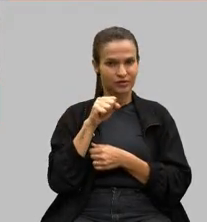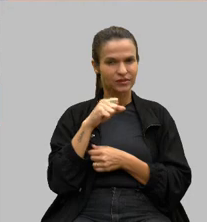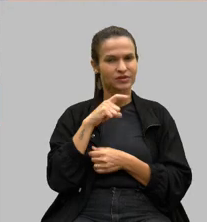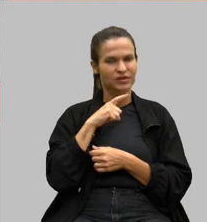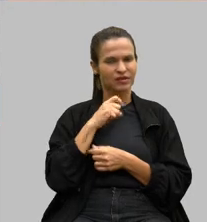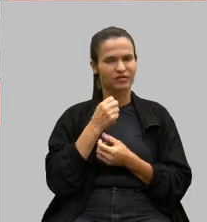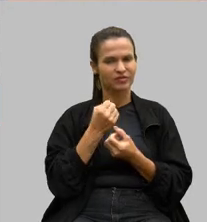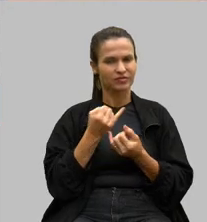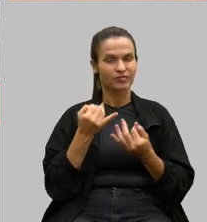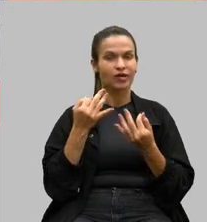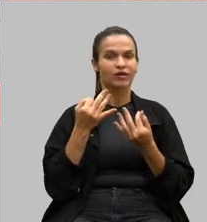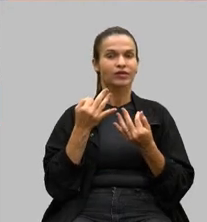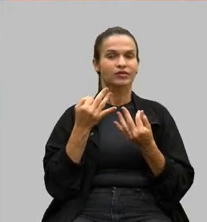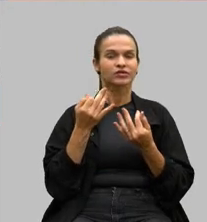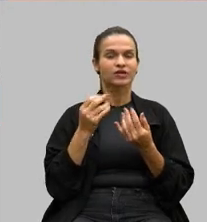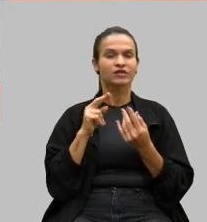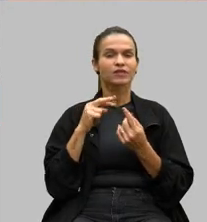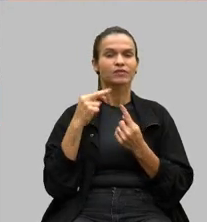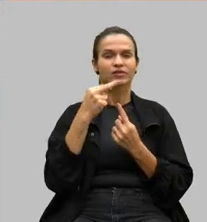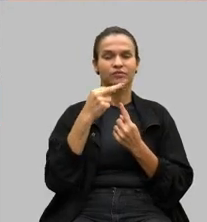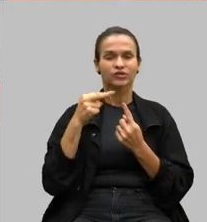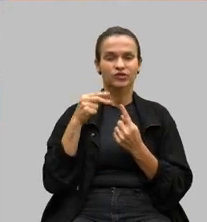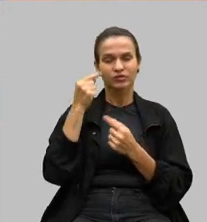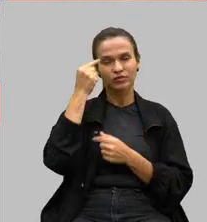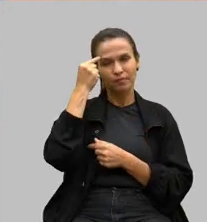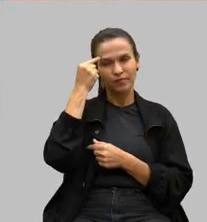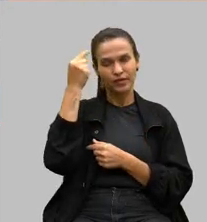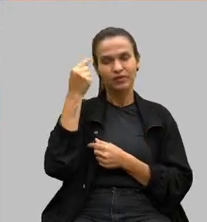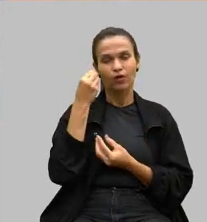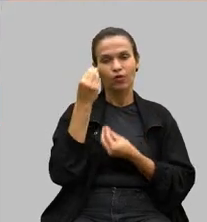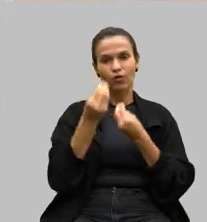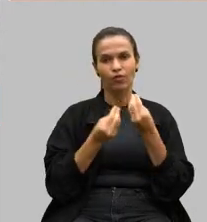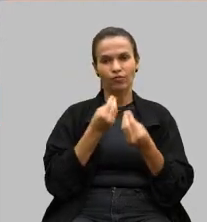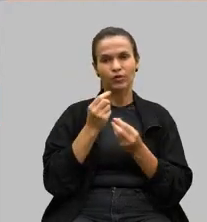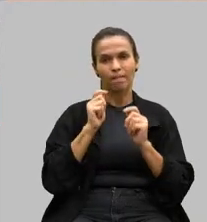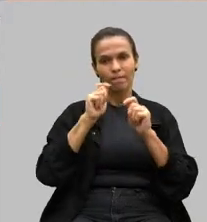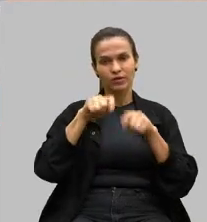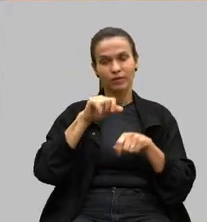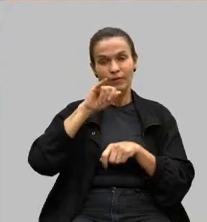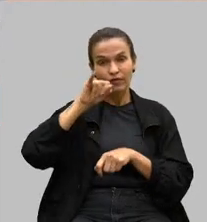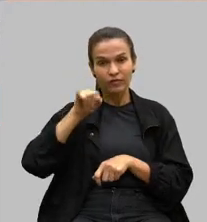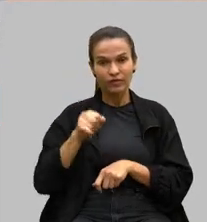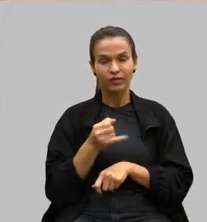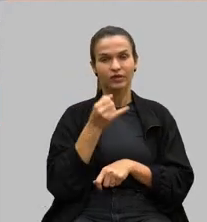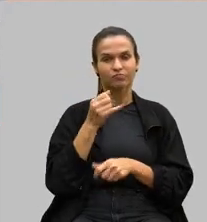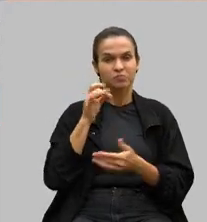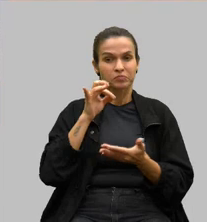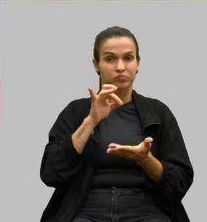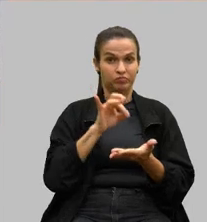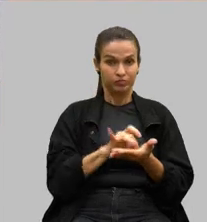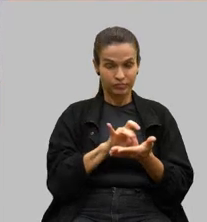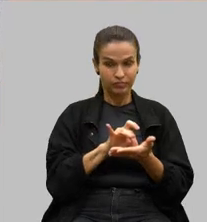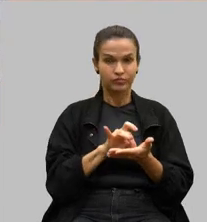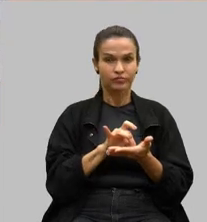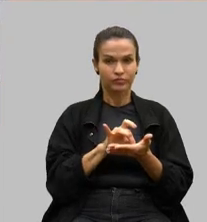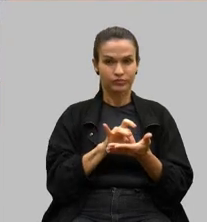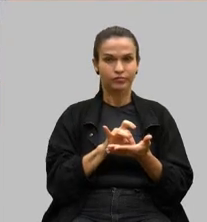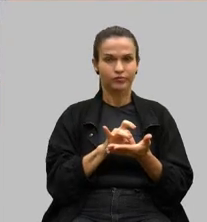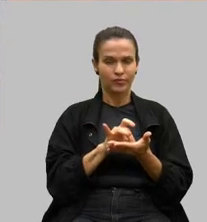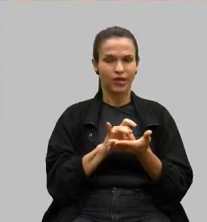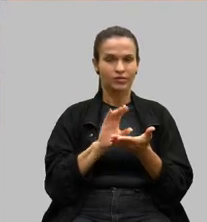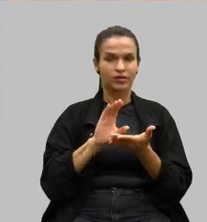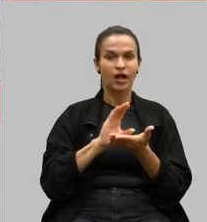perspectiva né de pensar como é que nós podemos aproveitar efetivamente esses